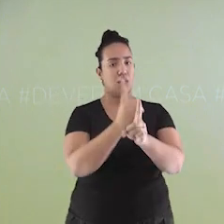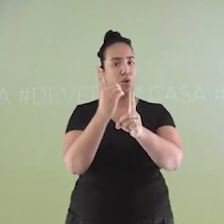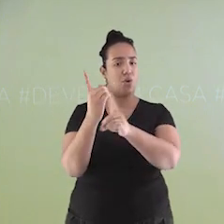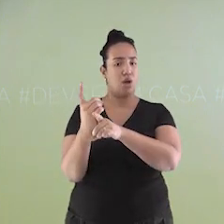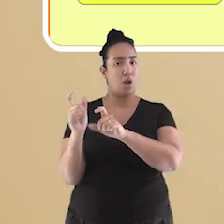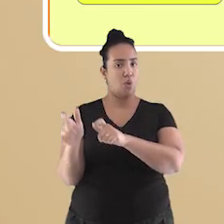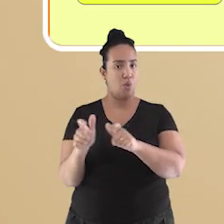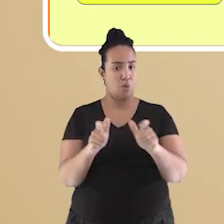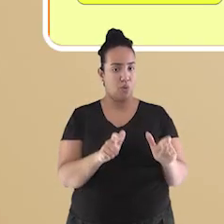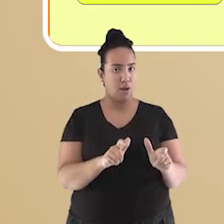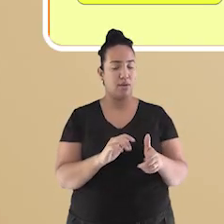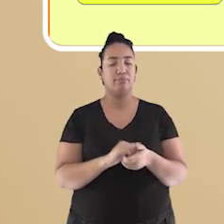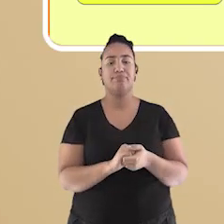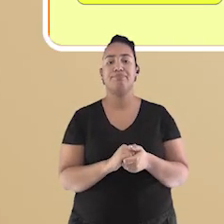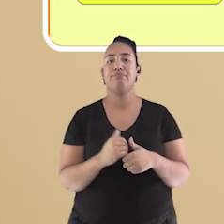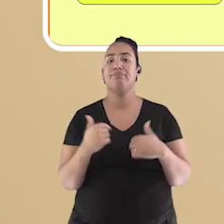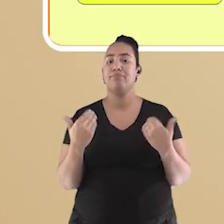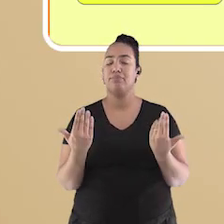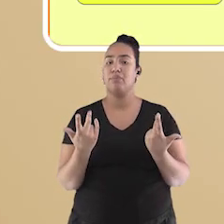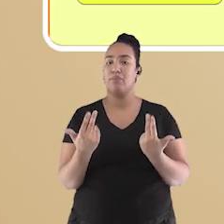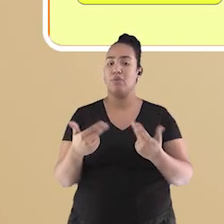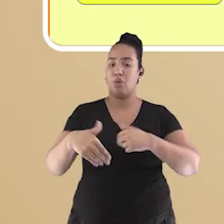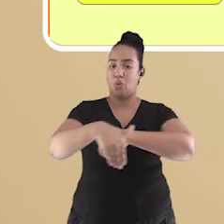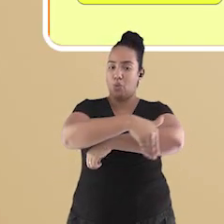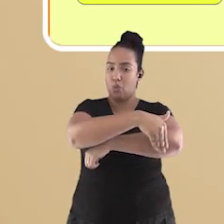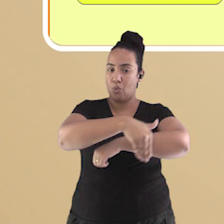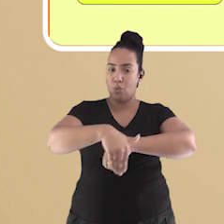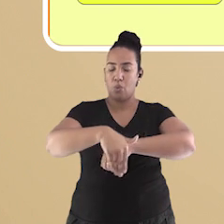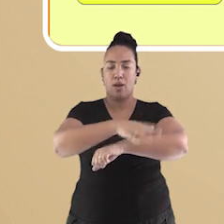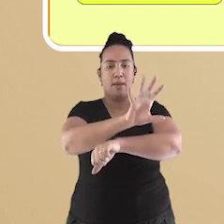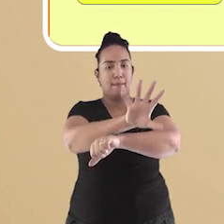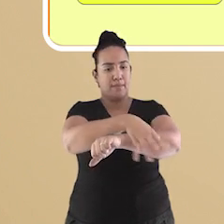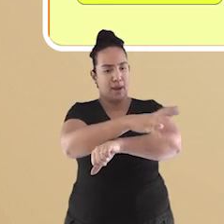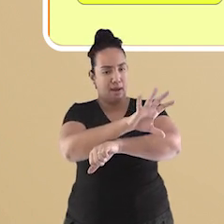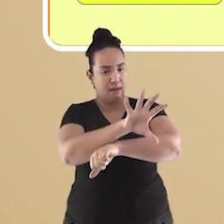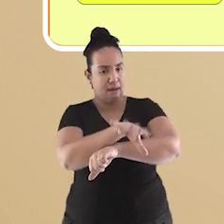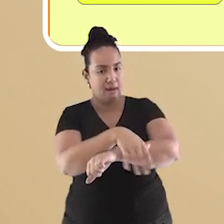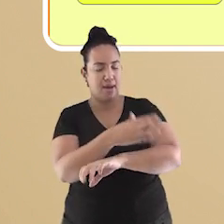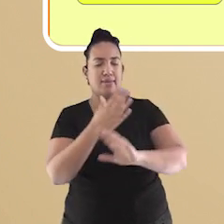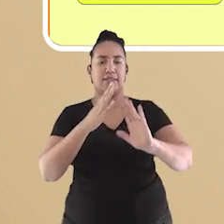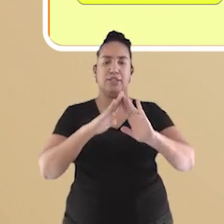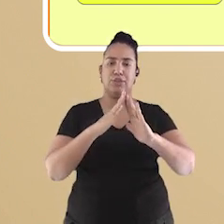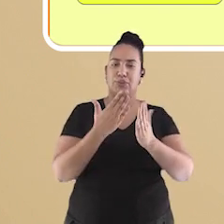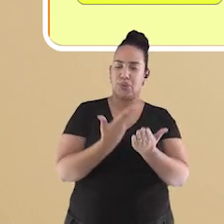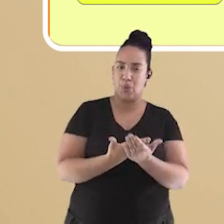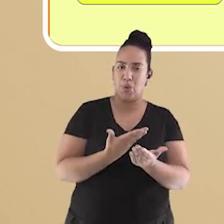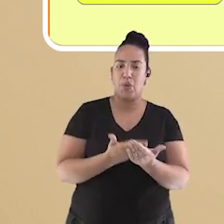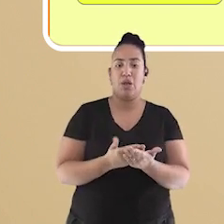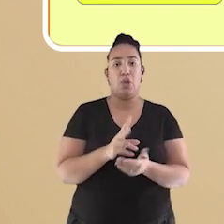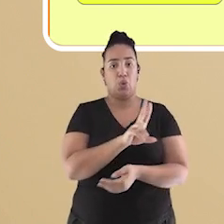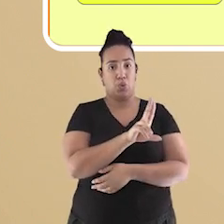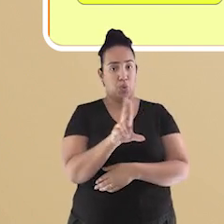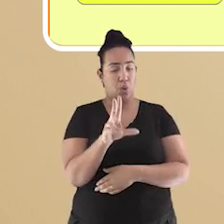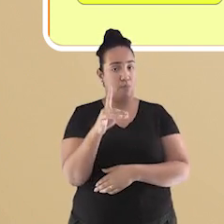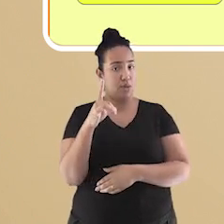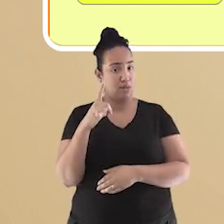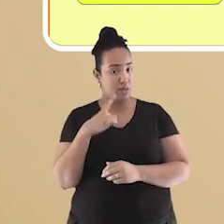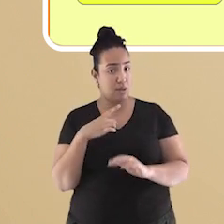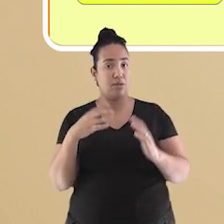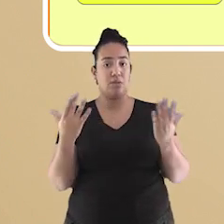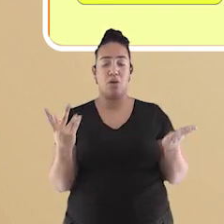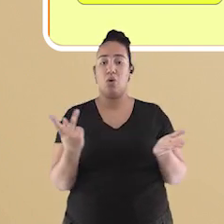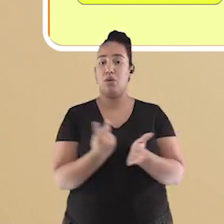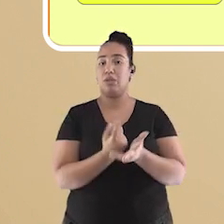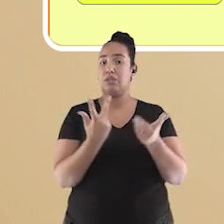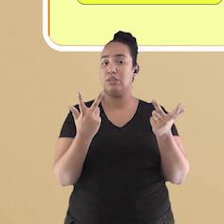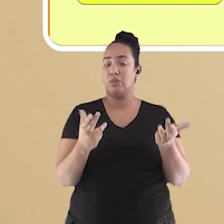lugares. Assim como as ruas, avenidas, praças, jardins e escolas têm um nome, o mesmo ocorre